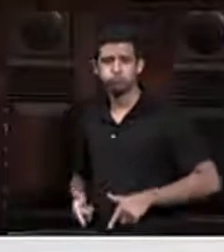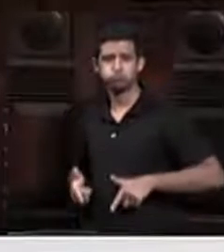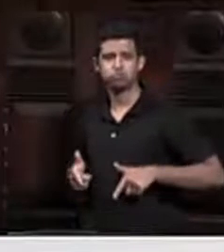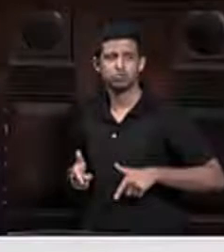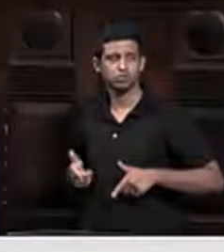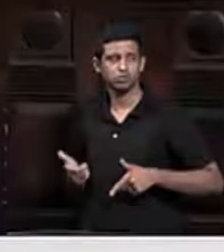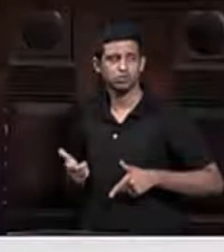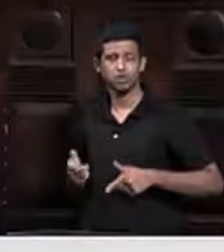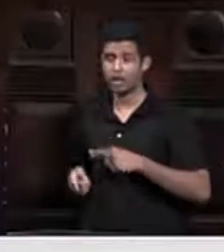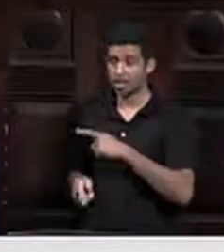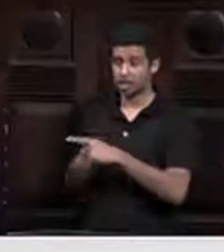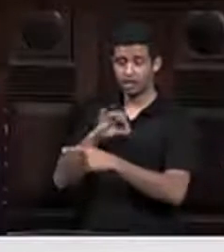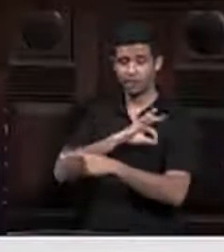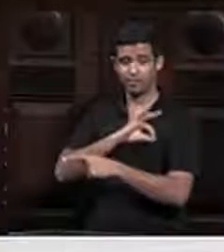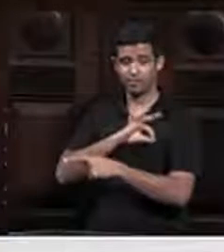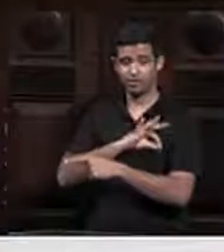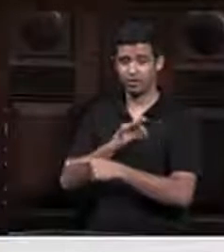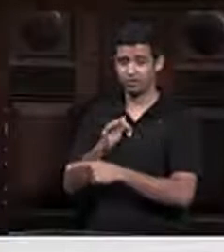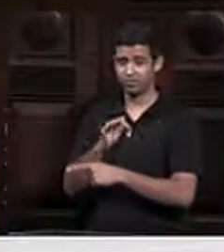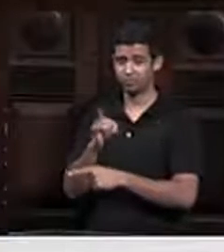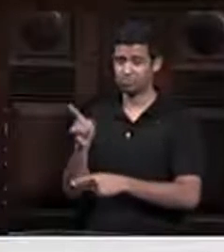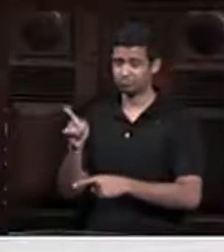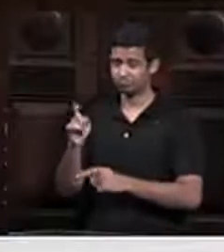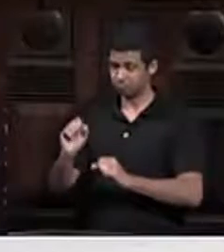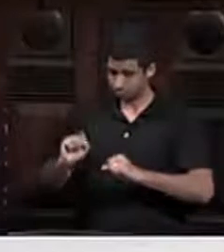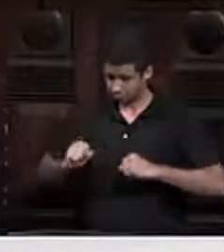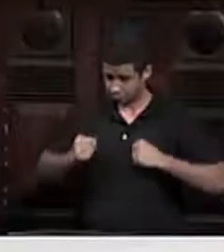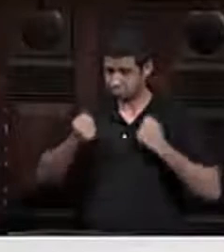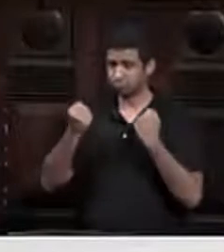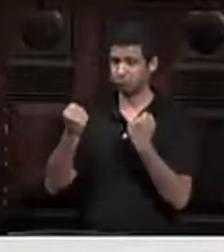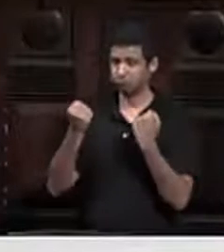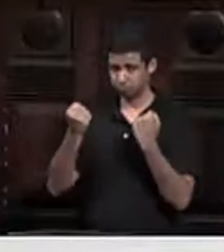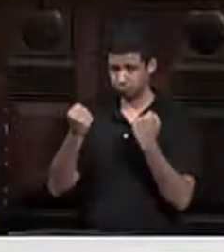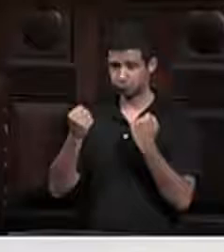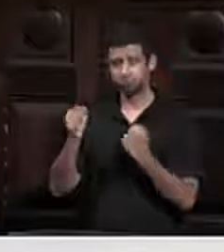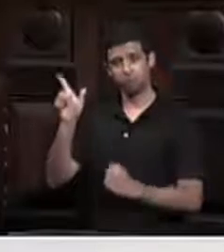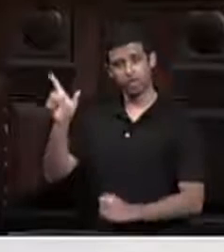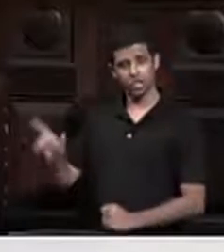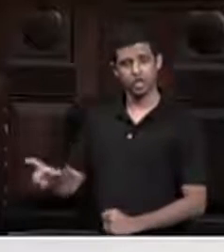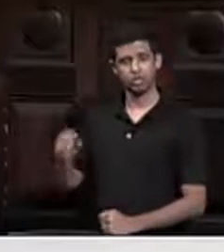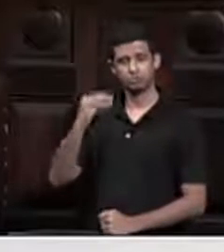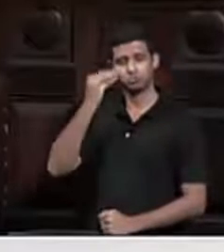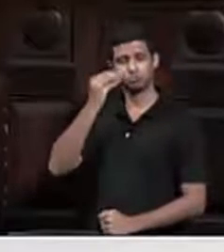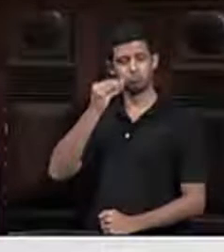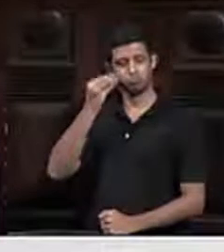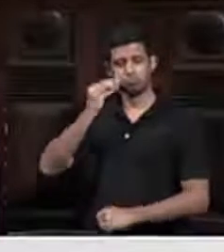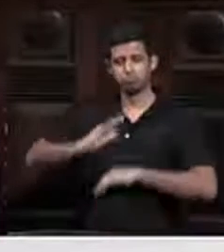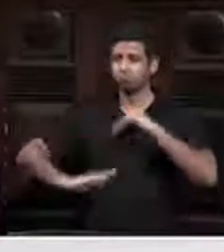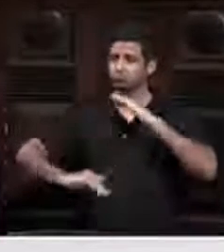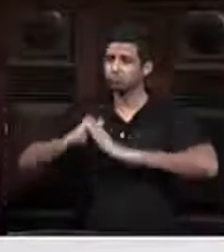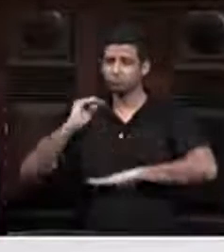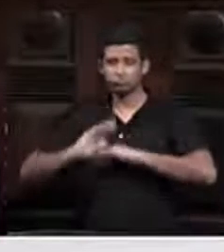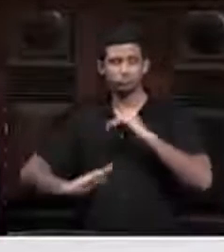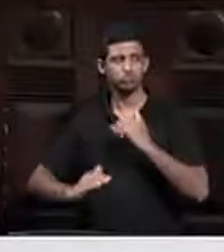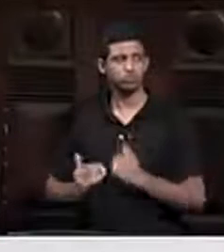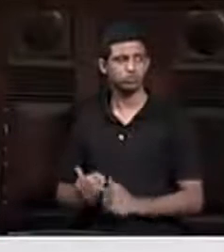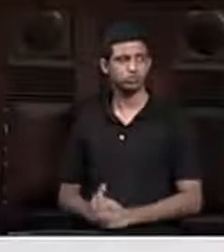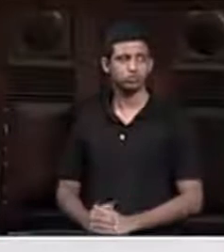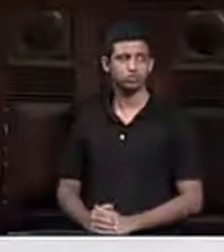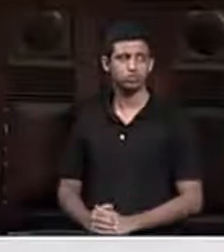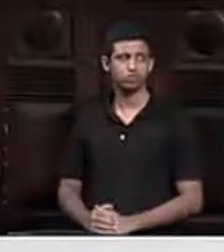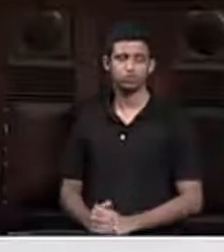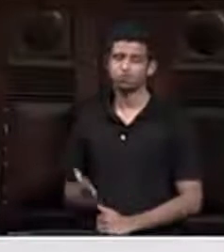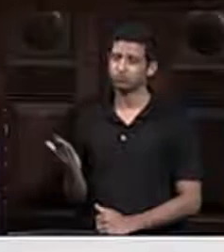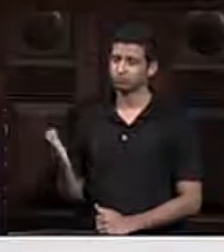Um policial aguerrido, um policial experiente, um policial